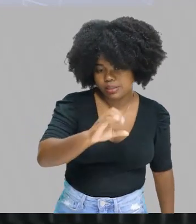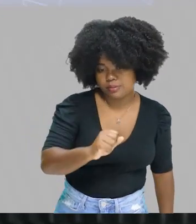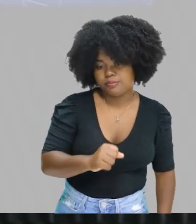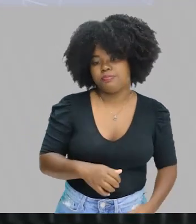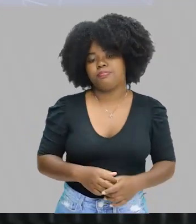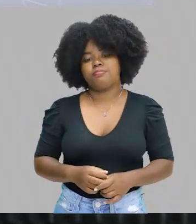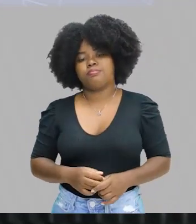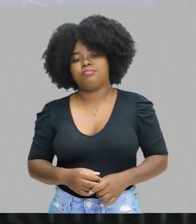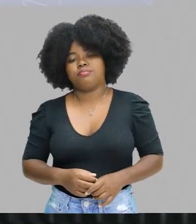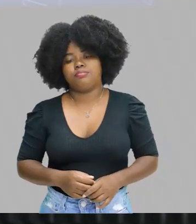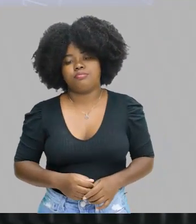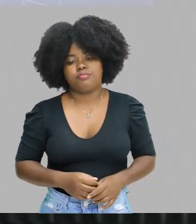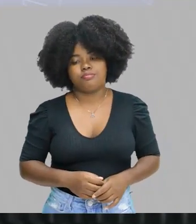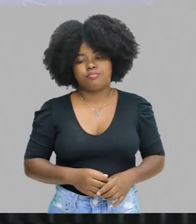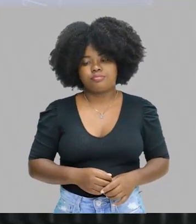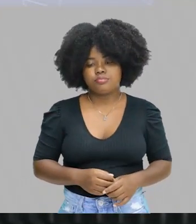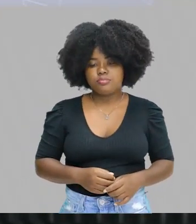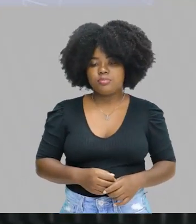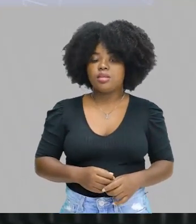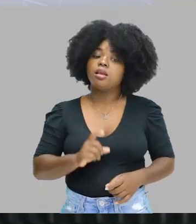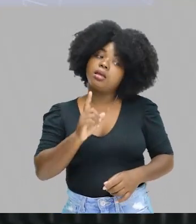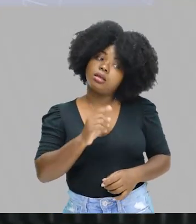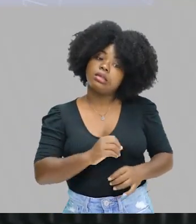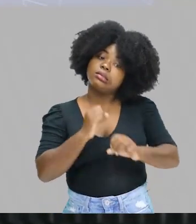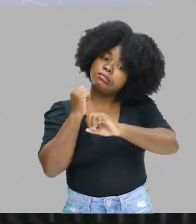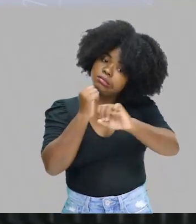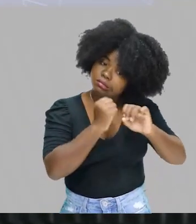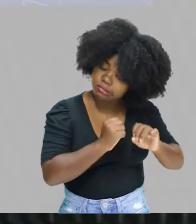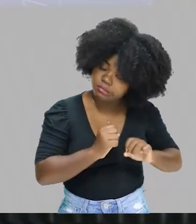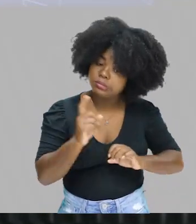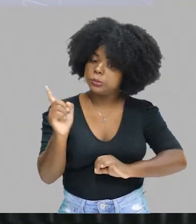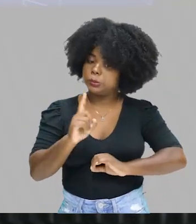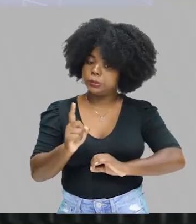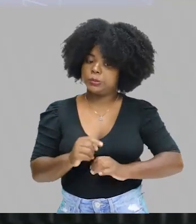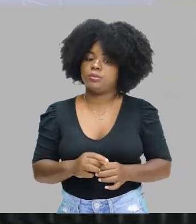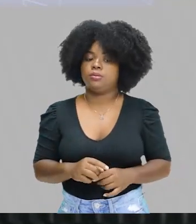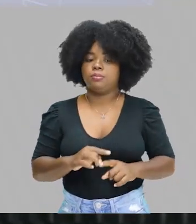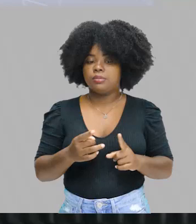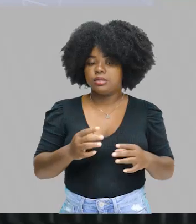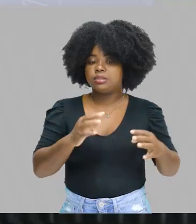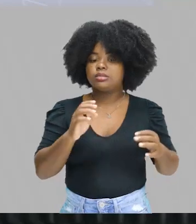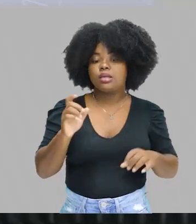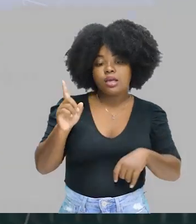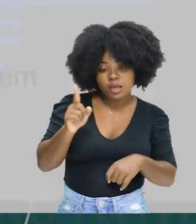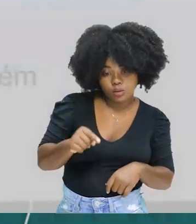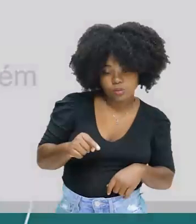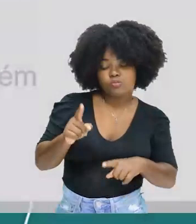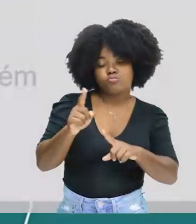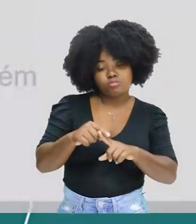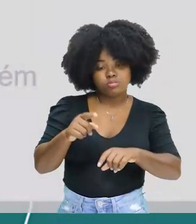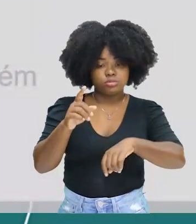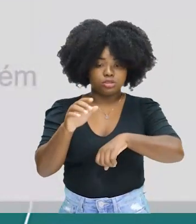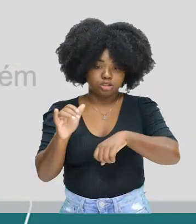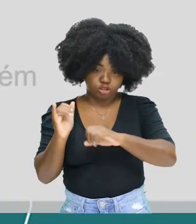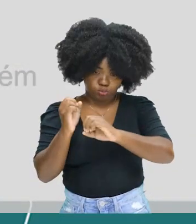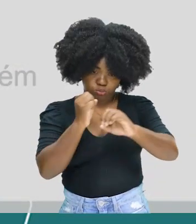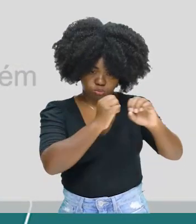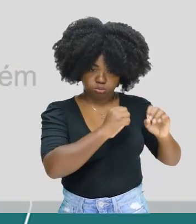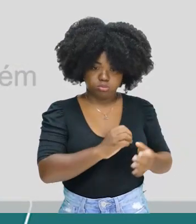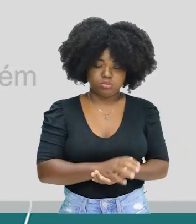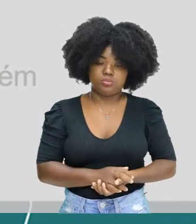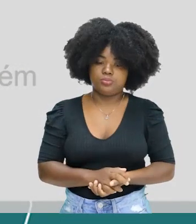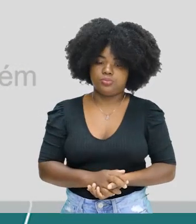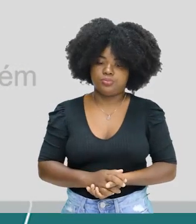Cerâmica não é propriamente a escultura, mas ela trabalha com uma técnica da escultura que eu coloquei aqui para a gente analisar. A cerâmica